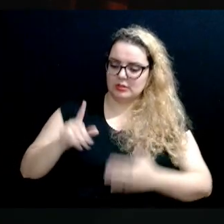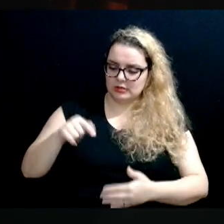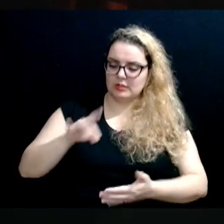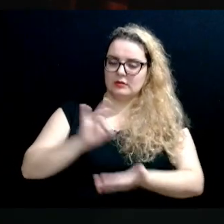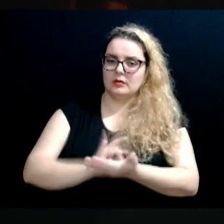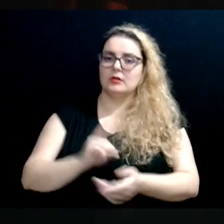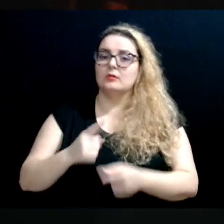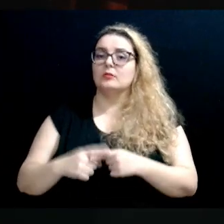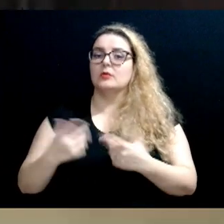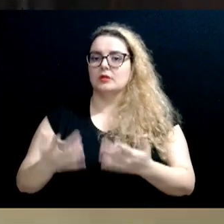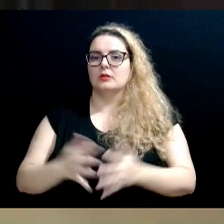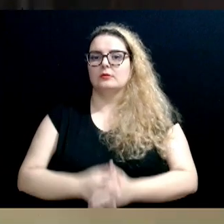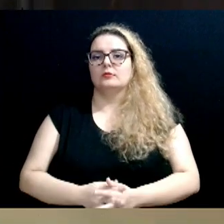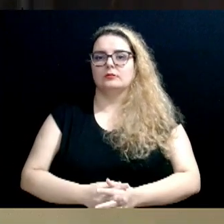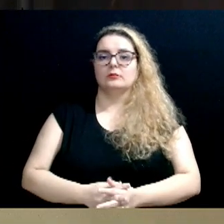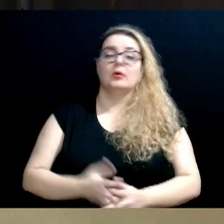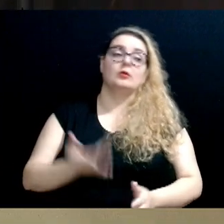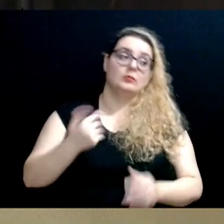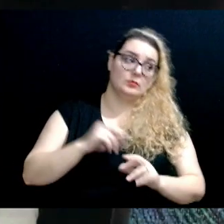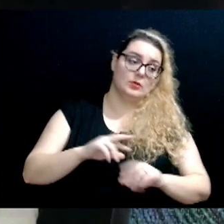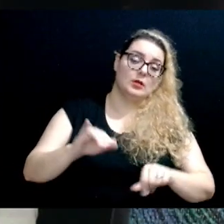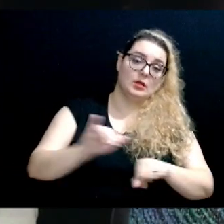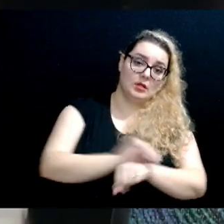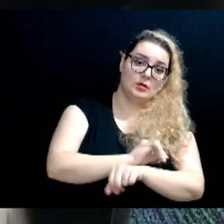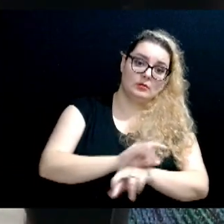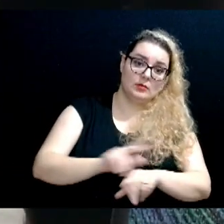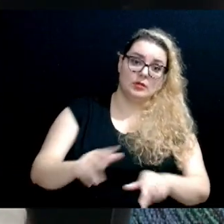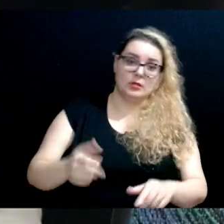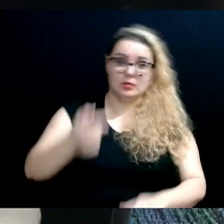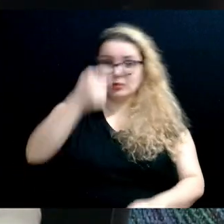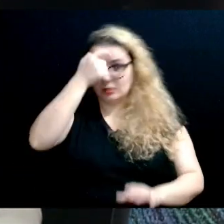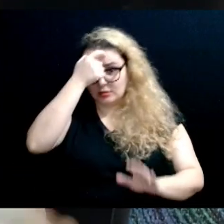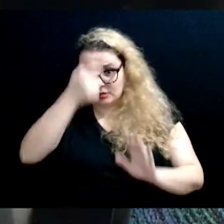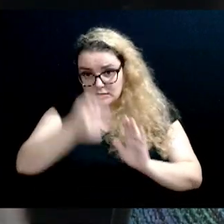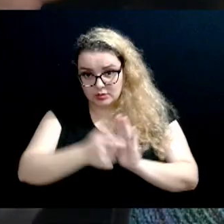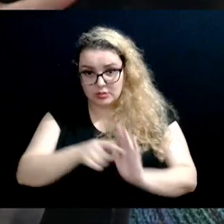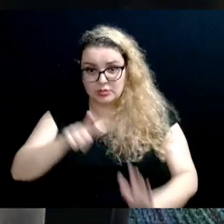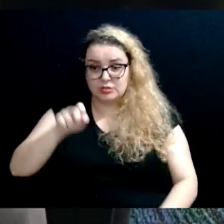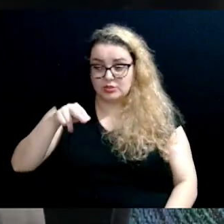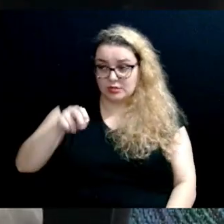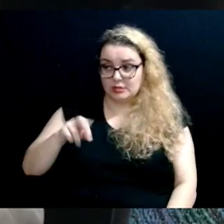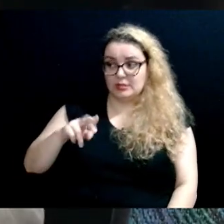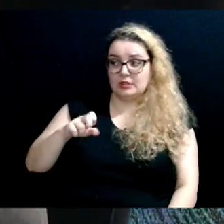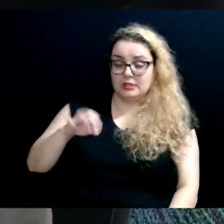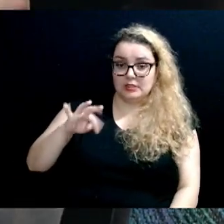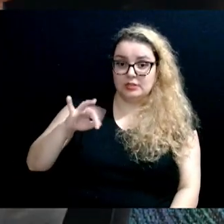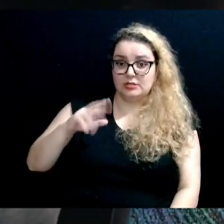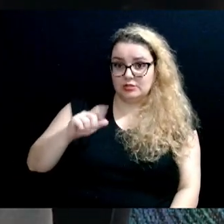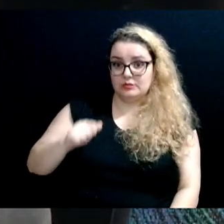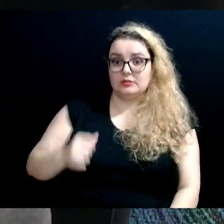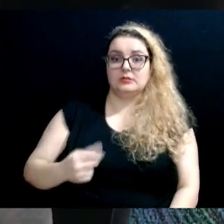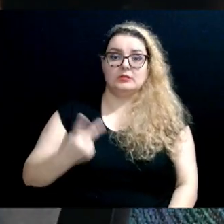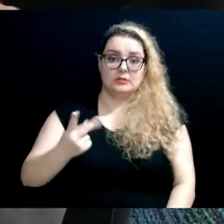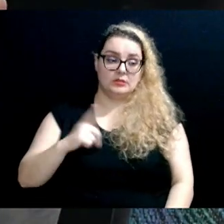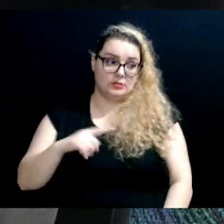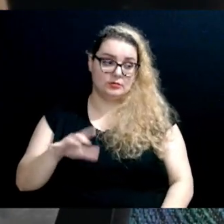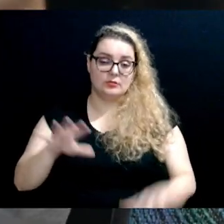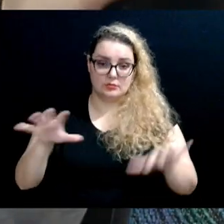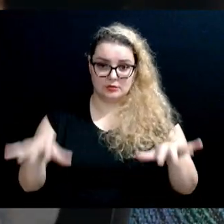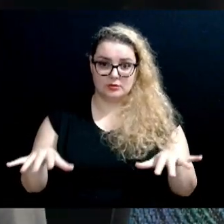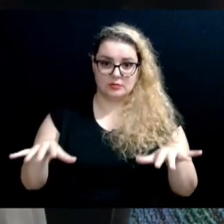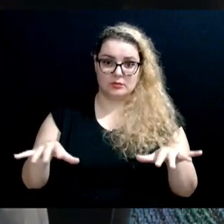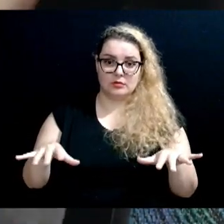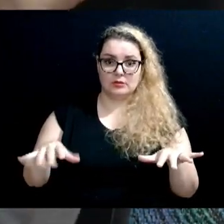Vamos lá. As ferramentas de inteligência artificial generativa, né? Existem dois tipos de inteligência artificial. A inteligência